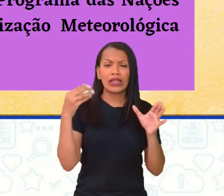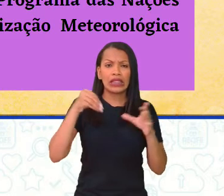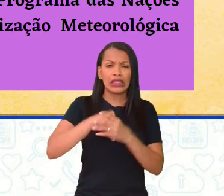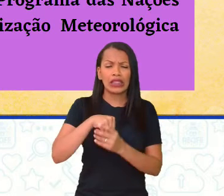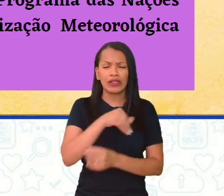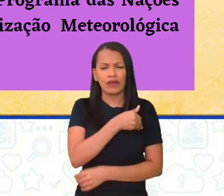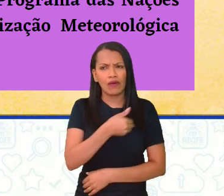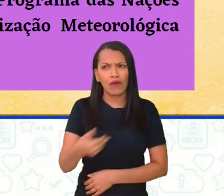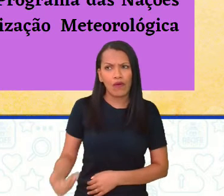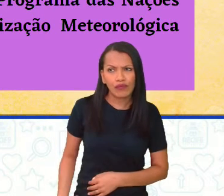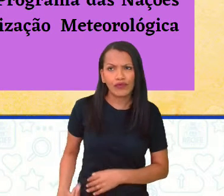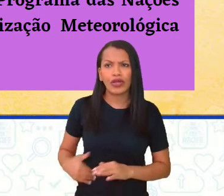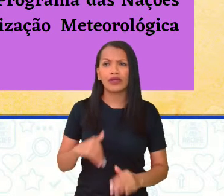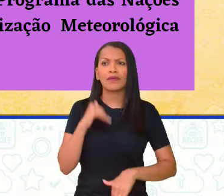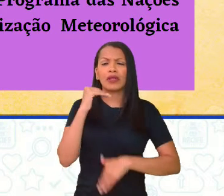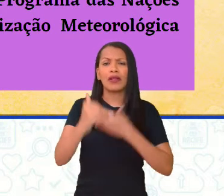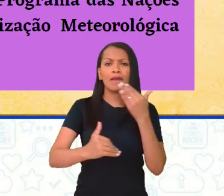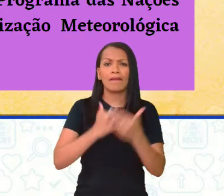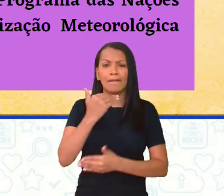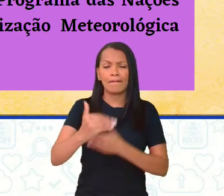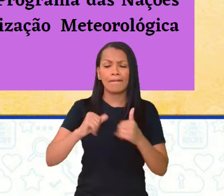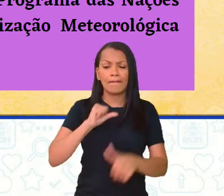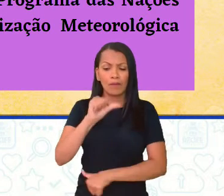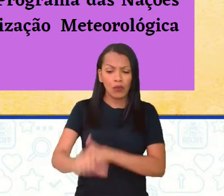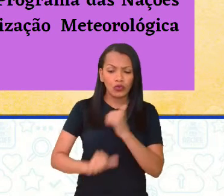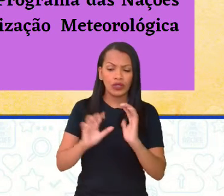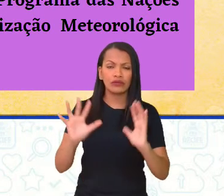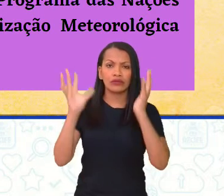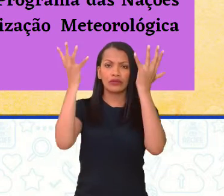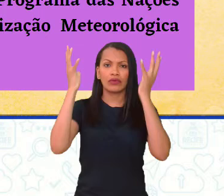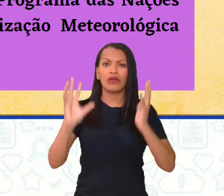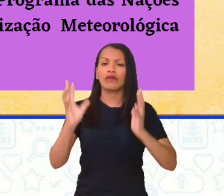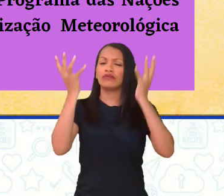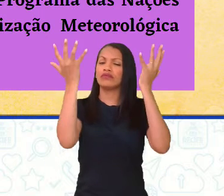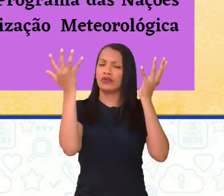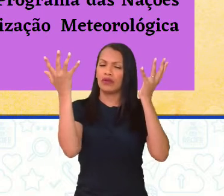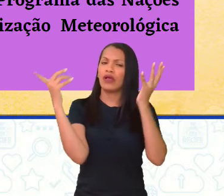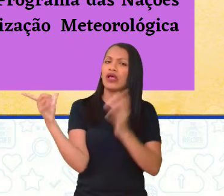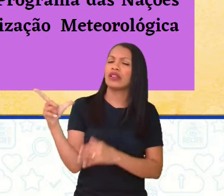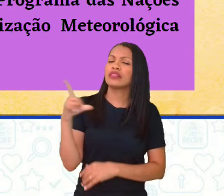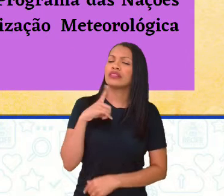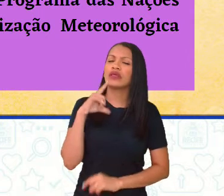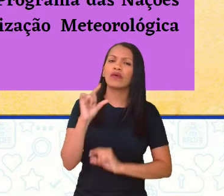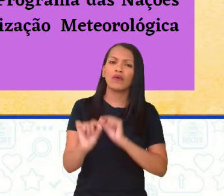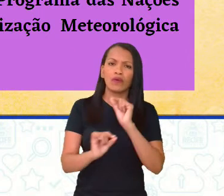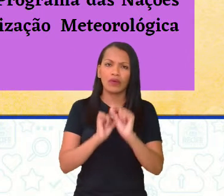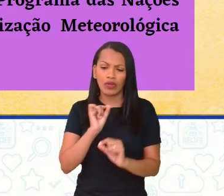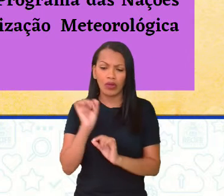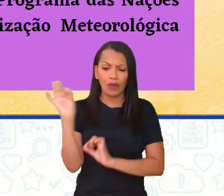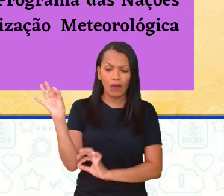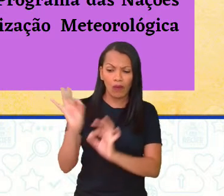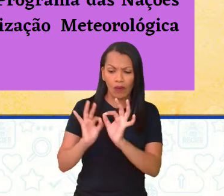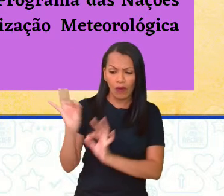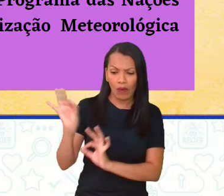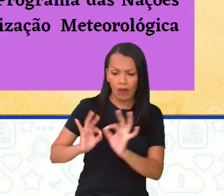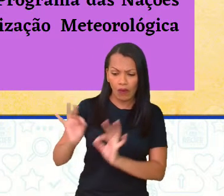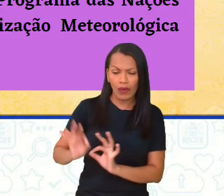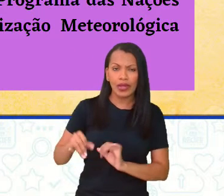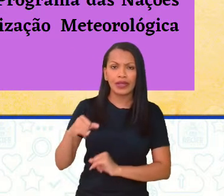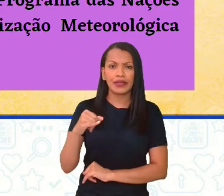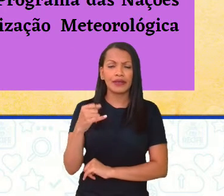inglês falar esse trava-língua aí, né? Que tem justamente, né? É uma organização, né? O